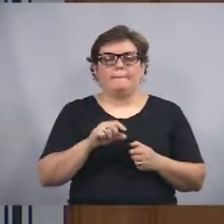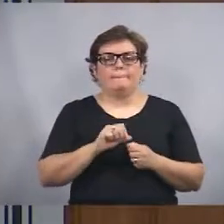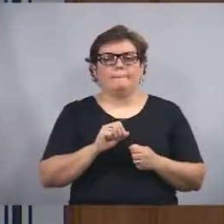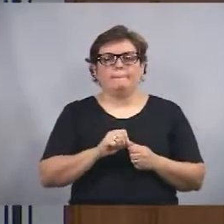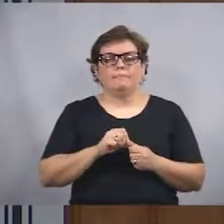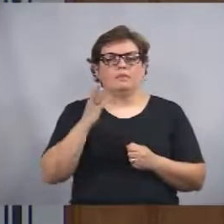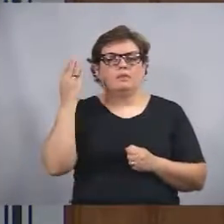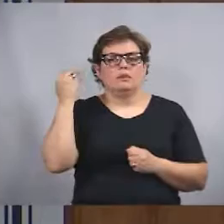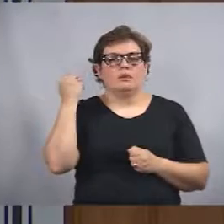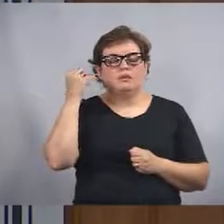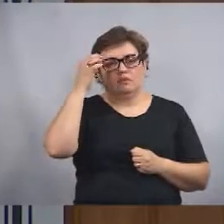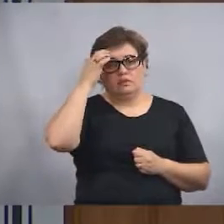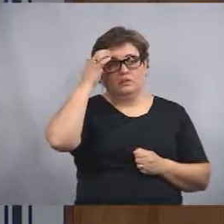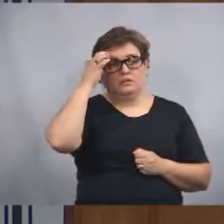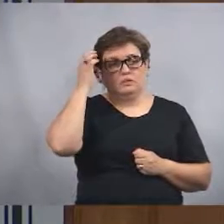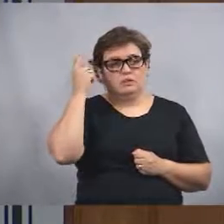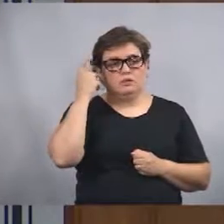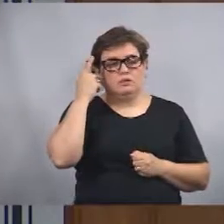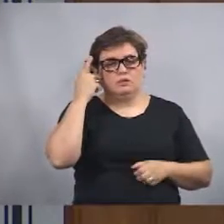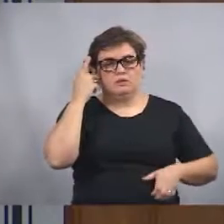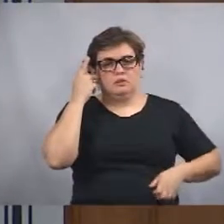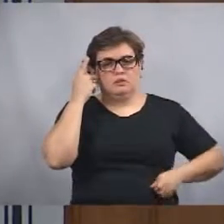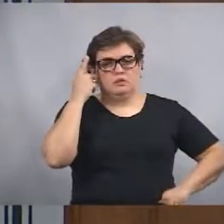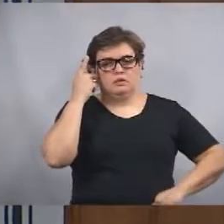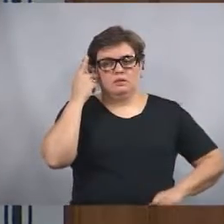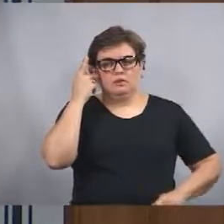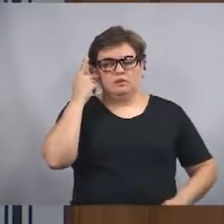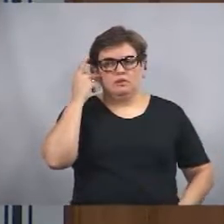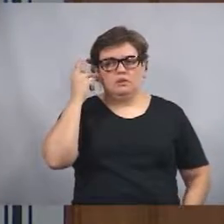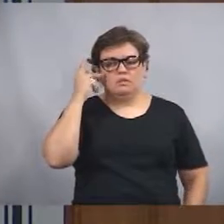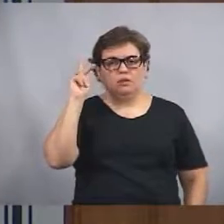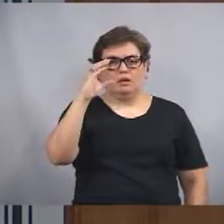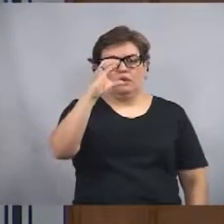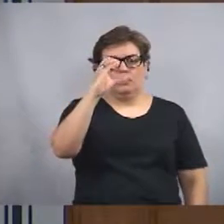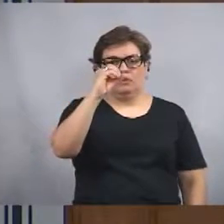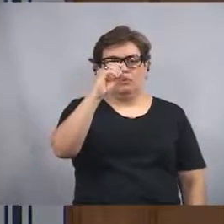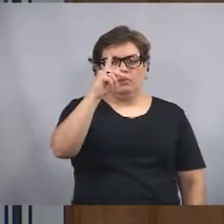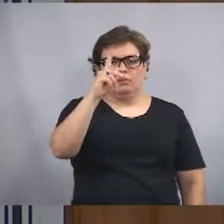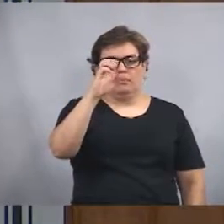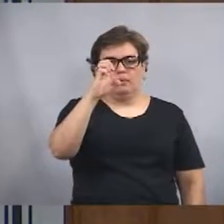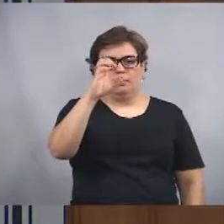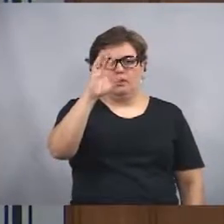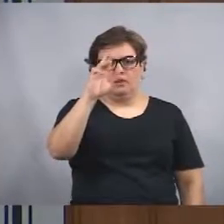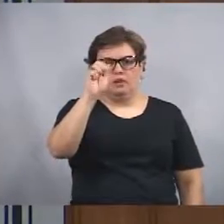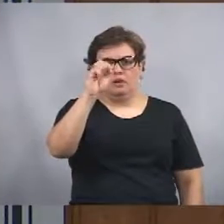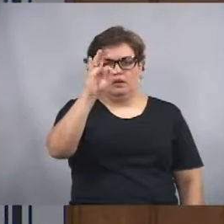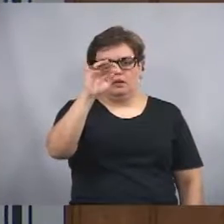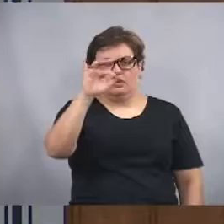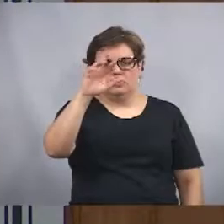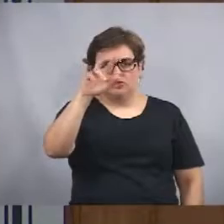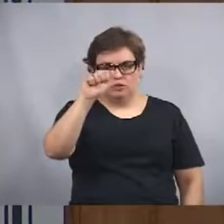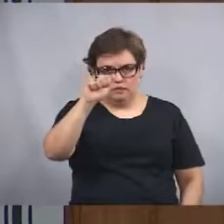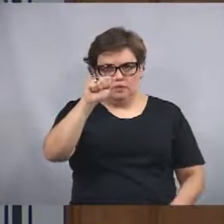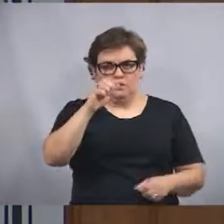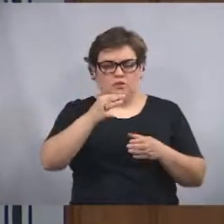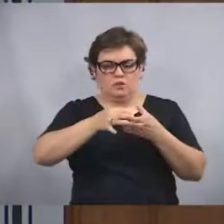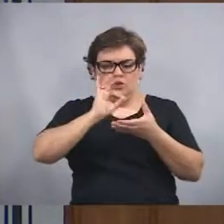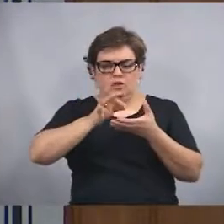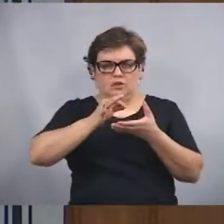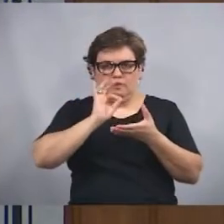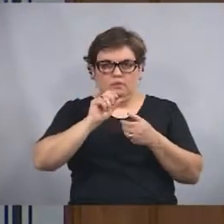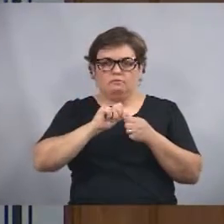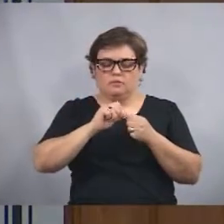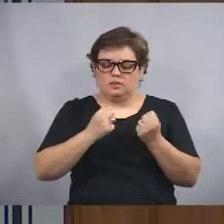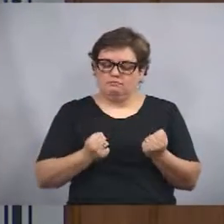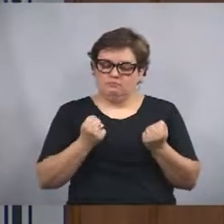feita pela dor Danilo lá na cooperativa dos cafeicultores então fazer a pesagem lá tal